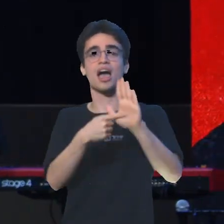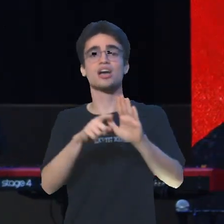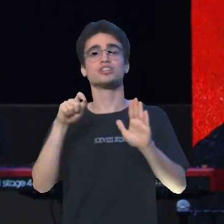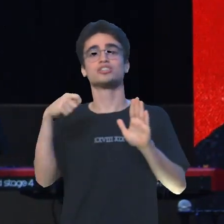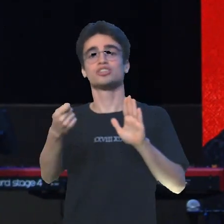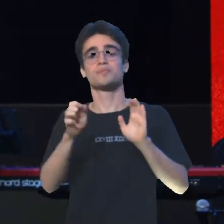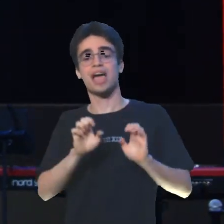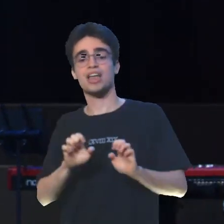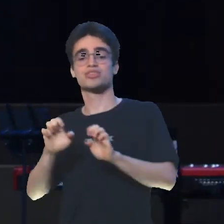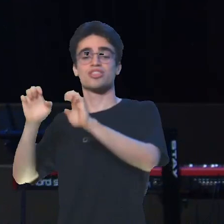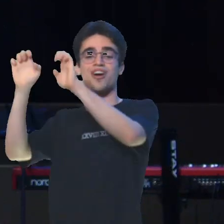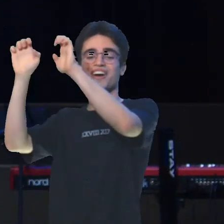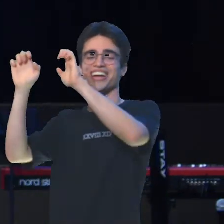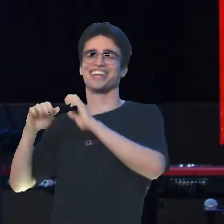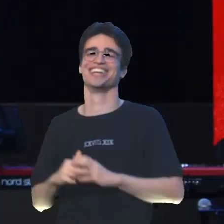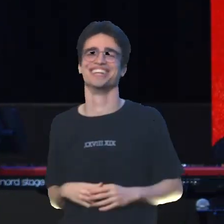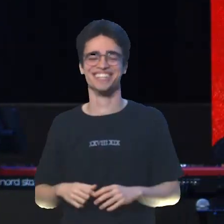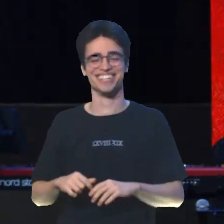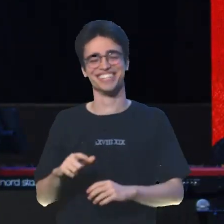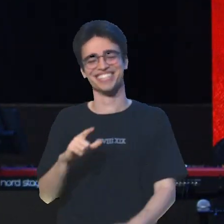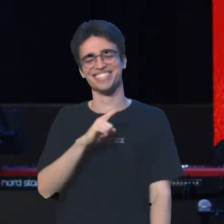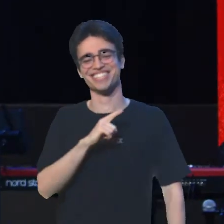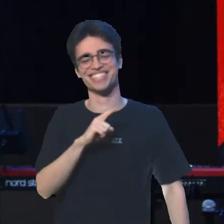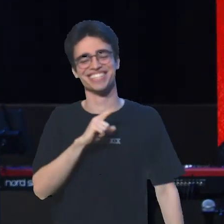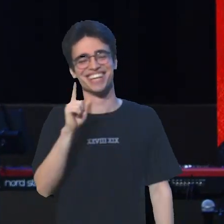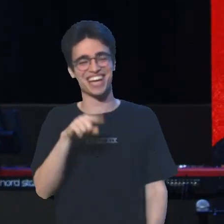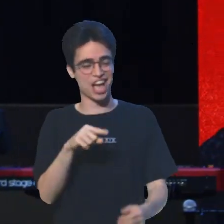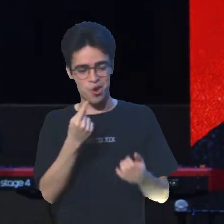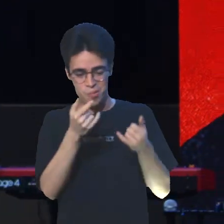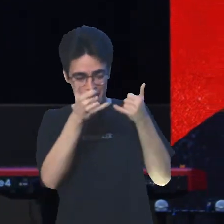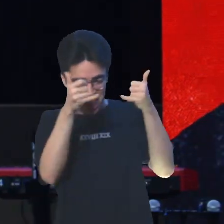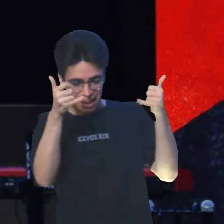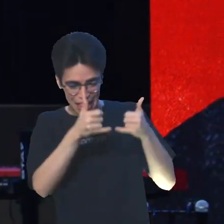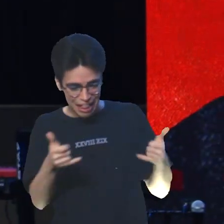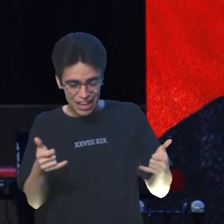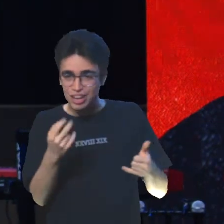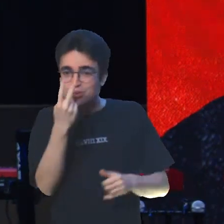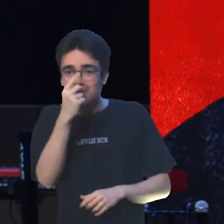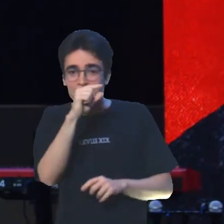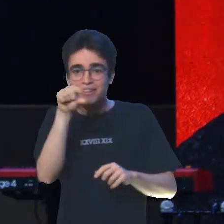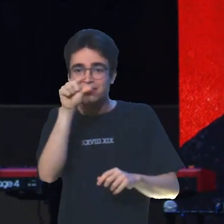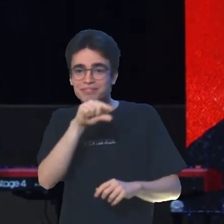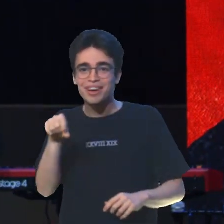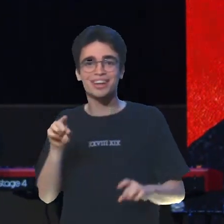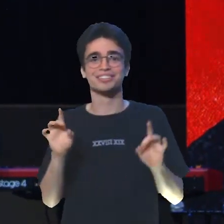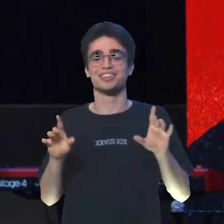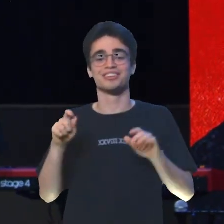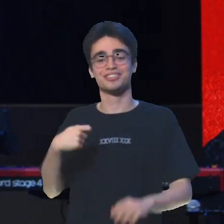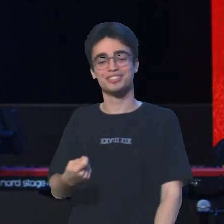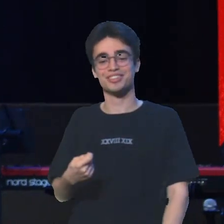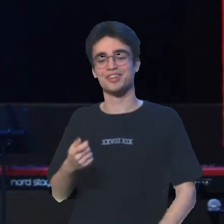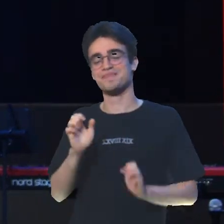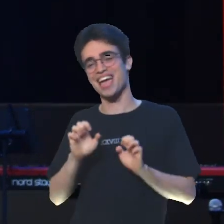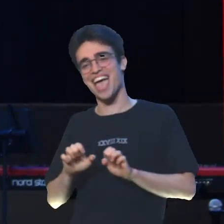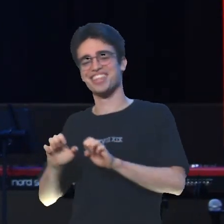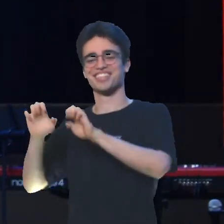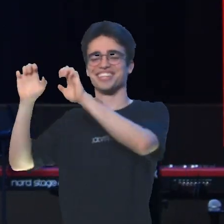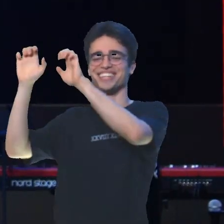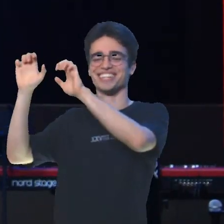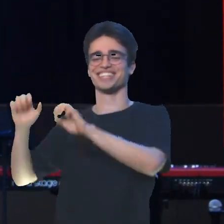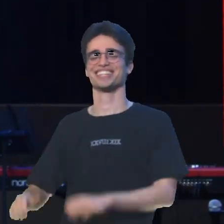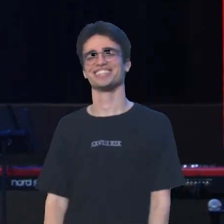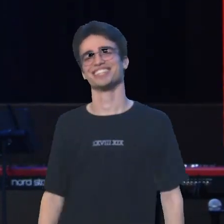Enoque, você vai ver que são uma ou duas linhas do que Enoque significou na Bíblia.